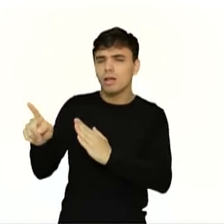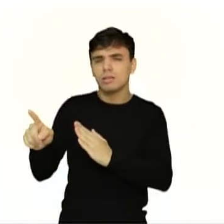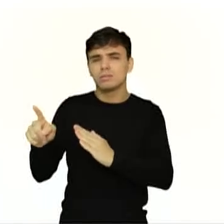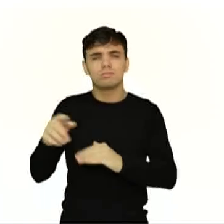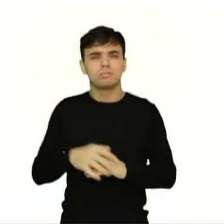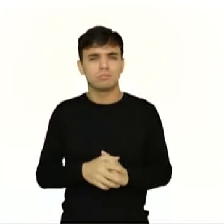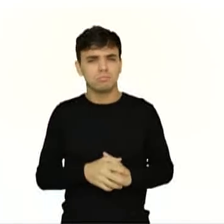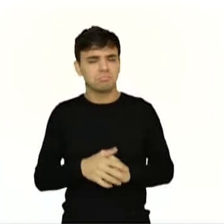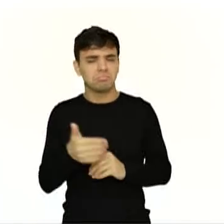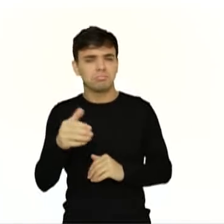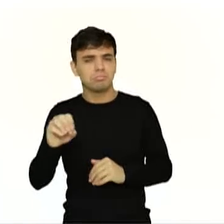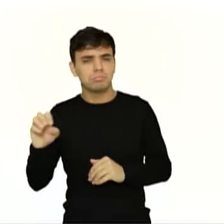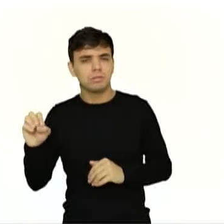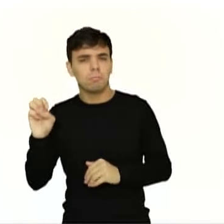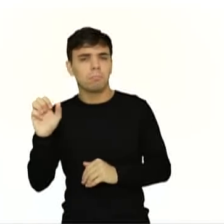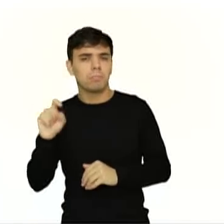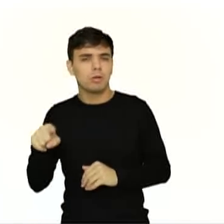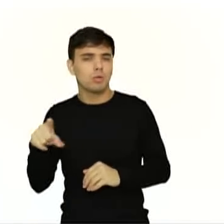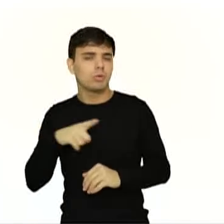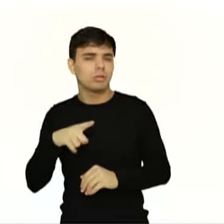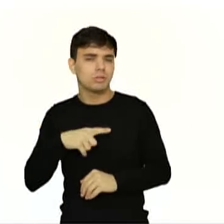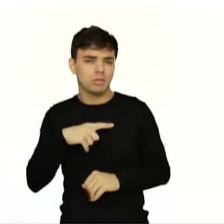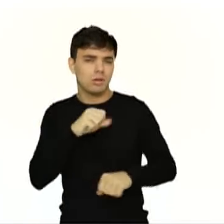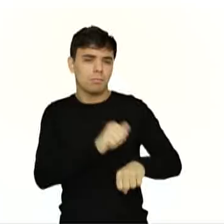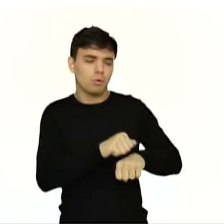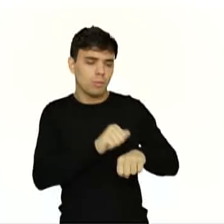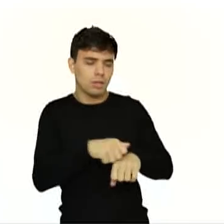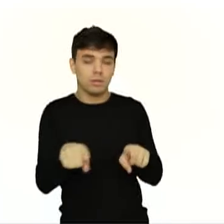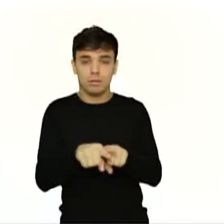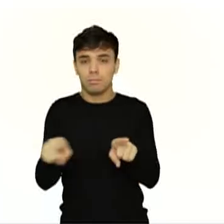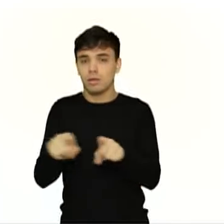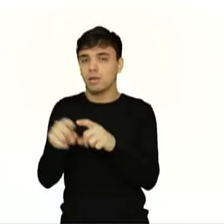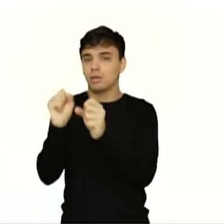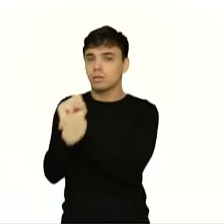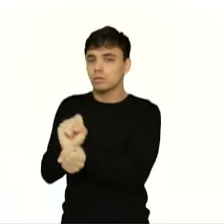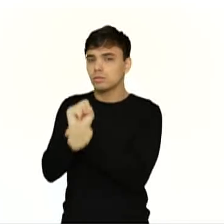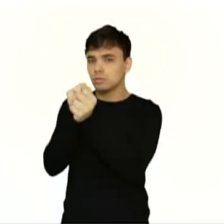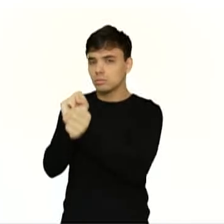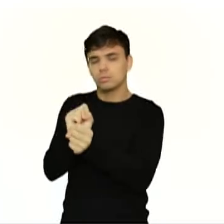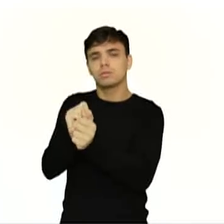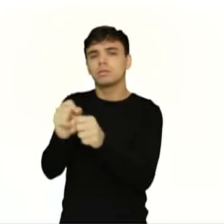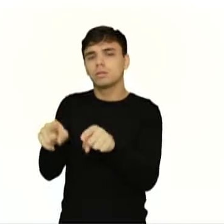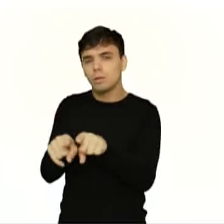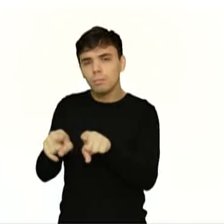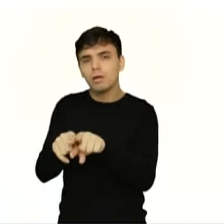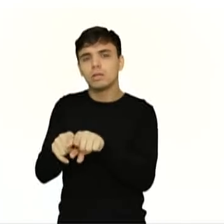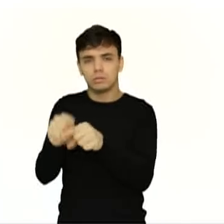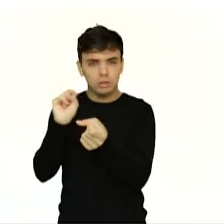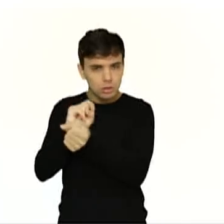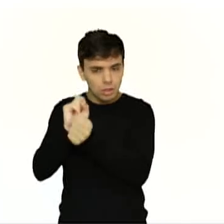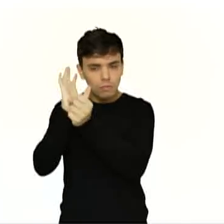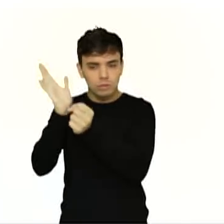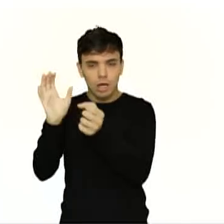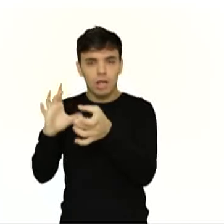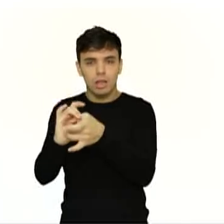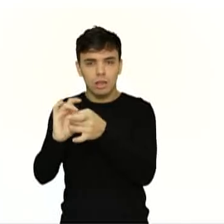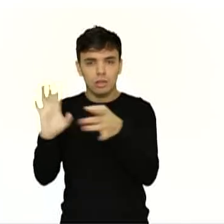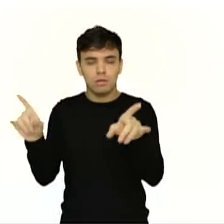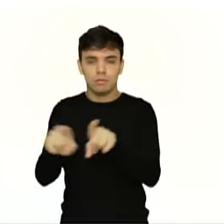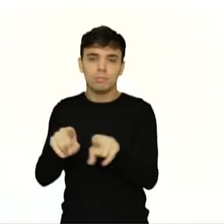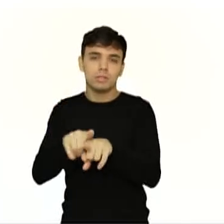moravam lá na época, convivia com a pobreza, com a escravidão, e mesmo aqueles escravos que tinham sido libertados conviviam então